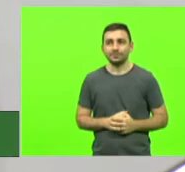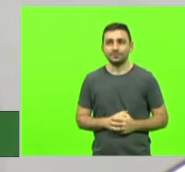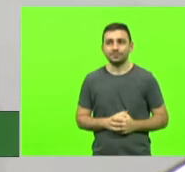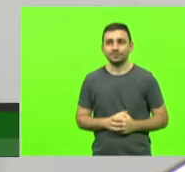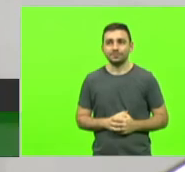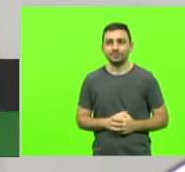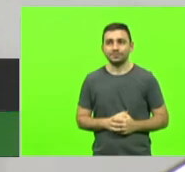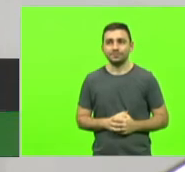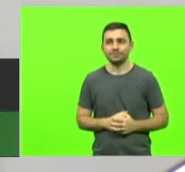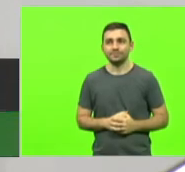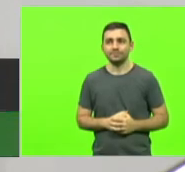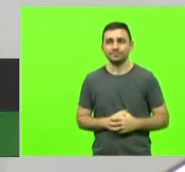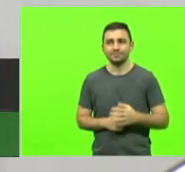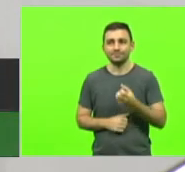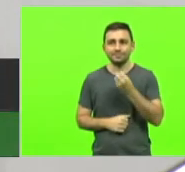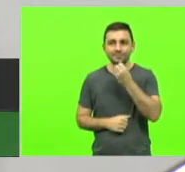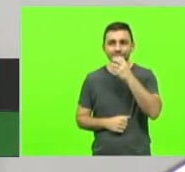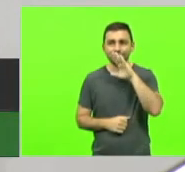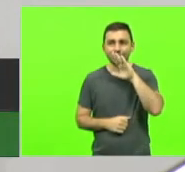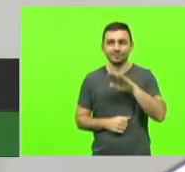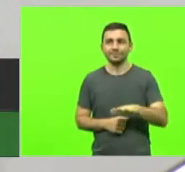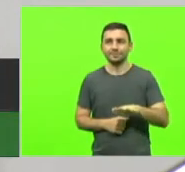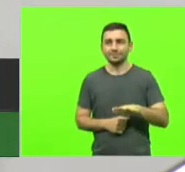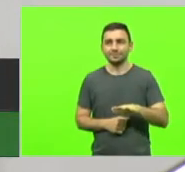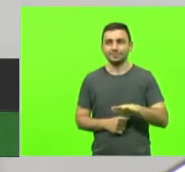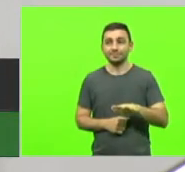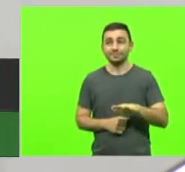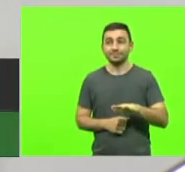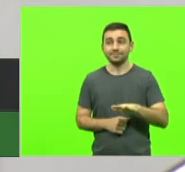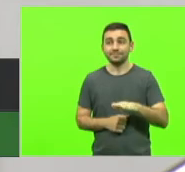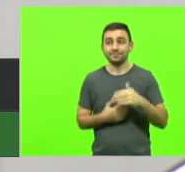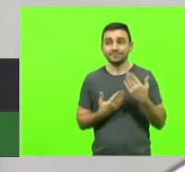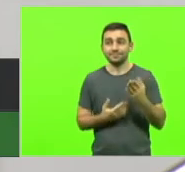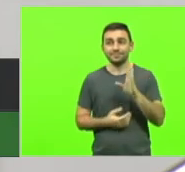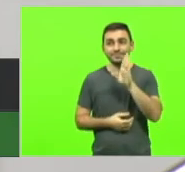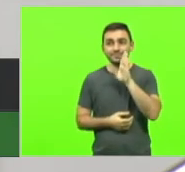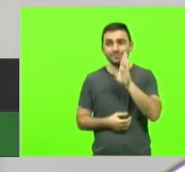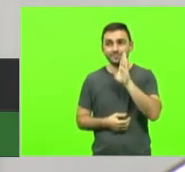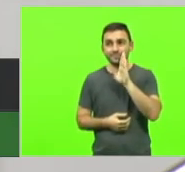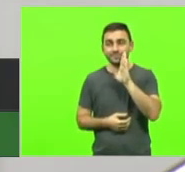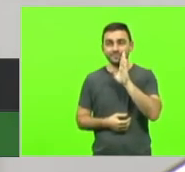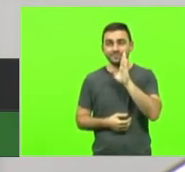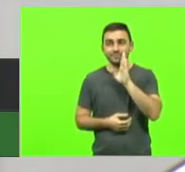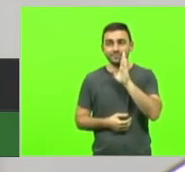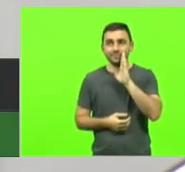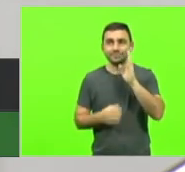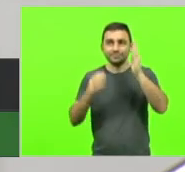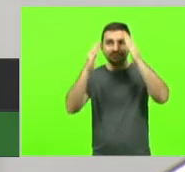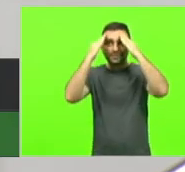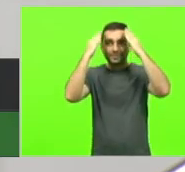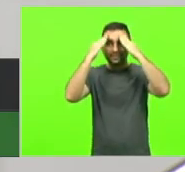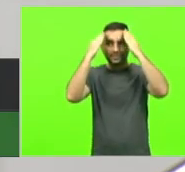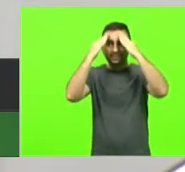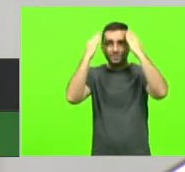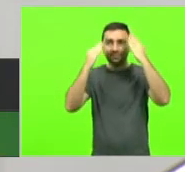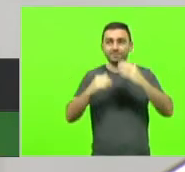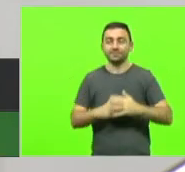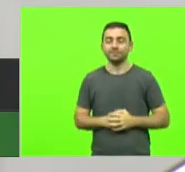Boa tarde a todos, deputado Nilson Berlanda. Se o deputado José Milton Schaefer puder ficar